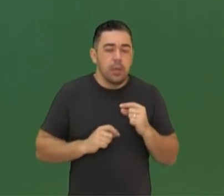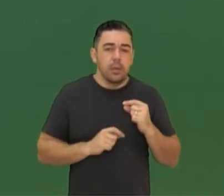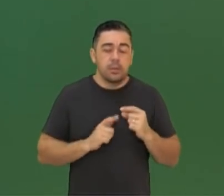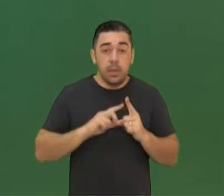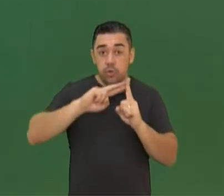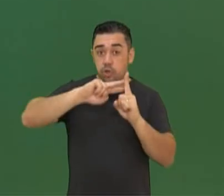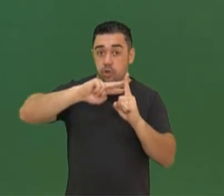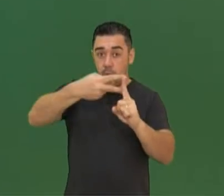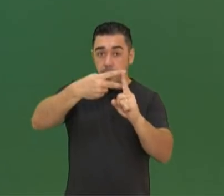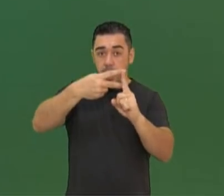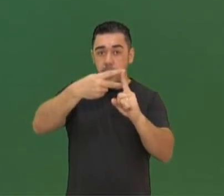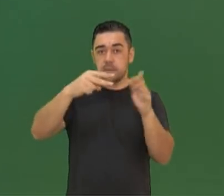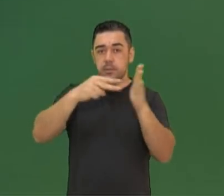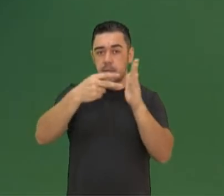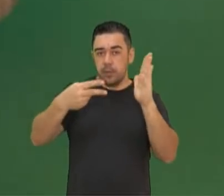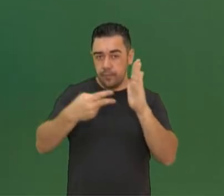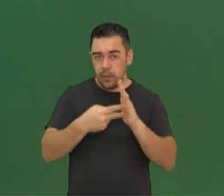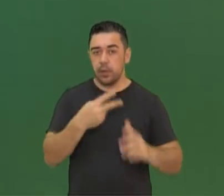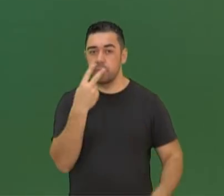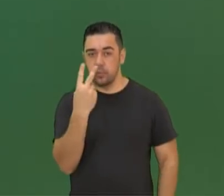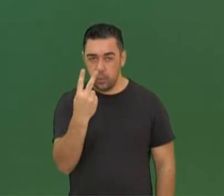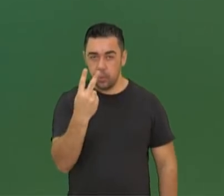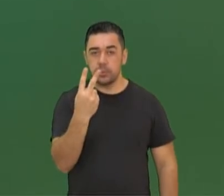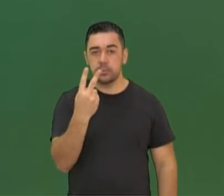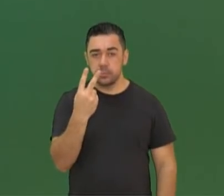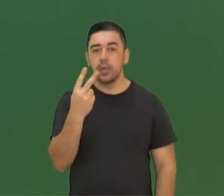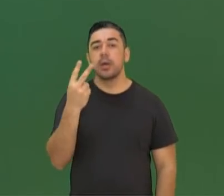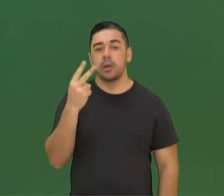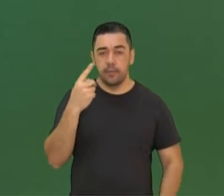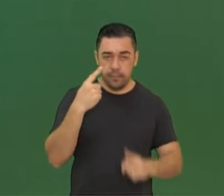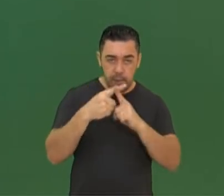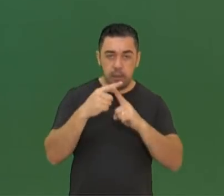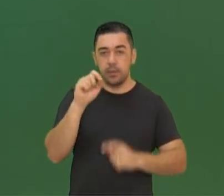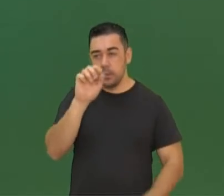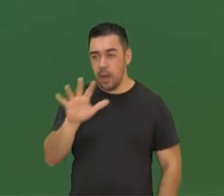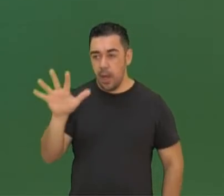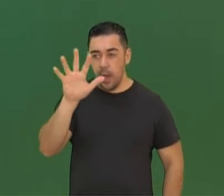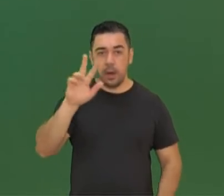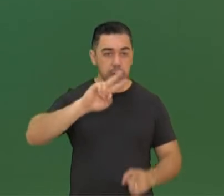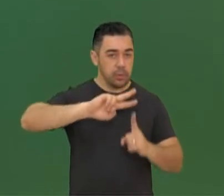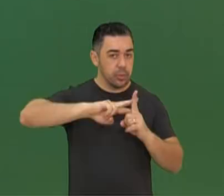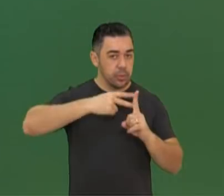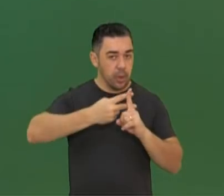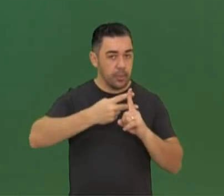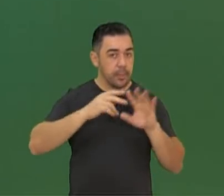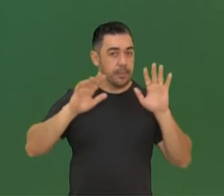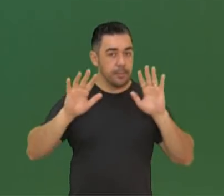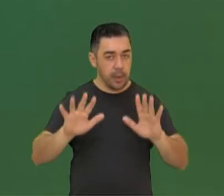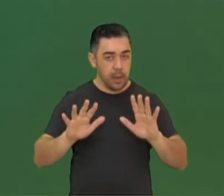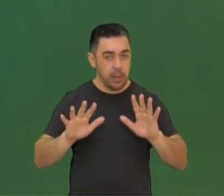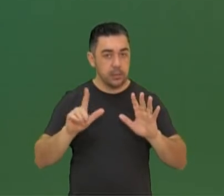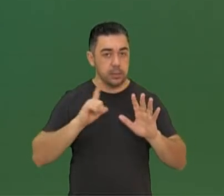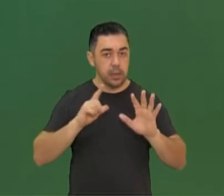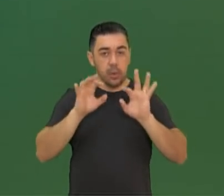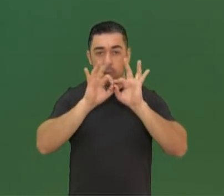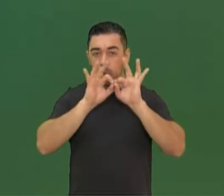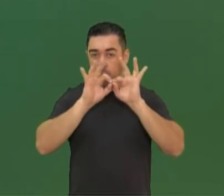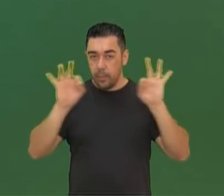dobrando o comprimento, a minha área também dobra. Mas cuidado, dobrando o